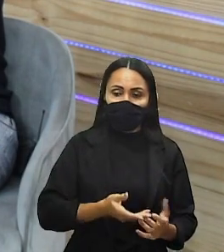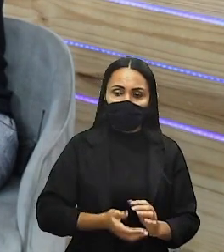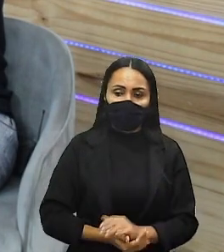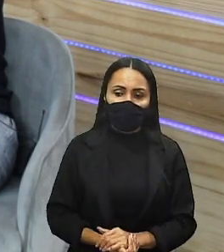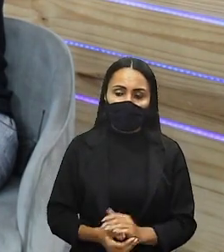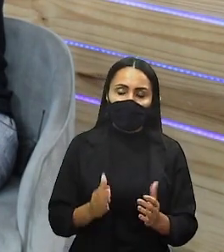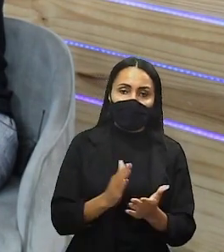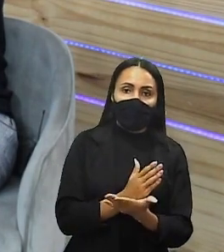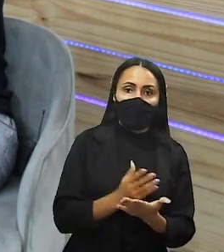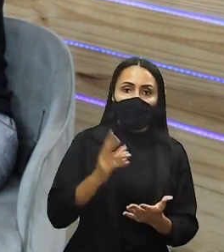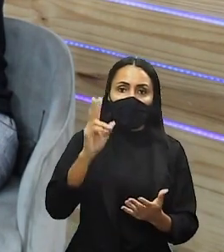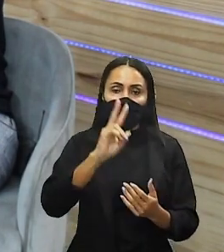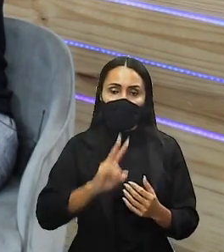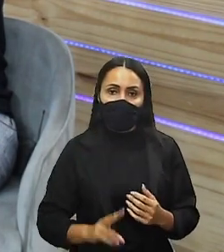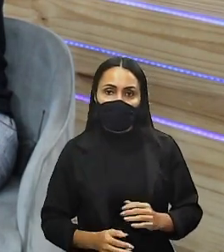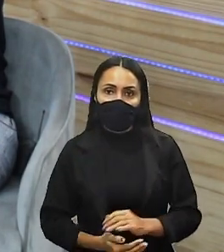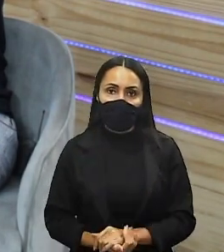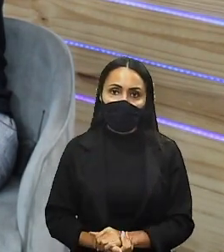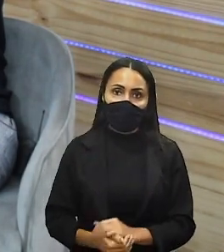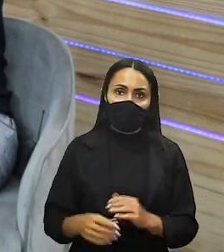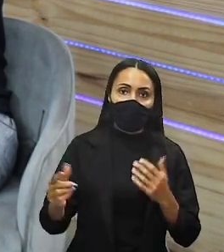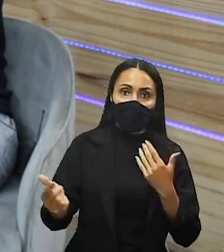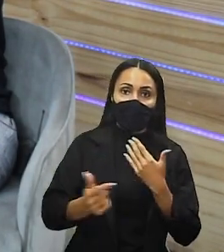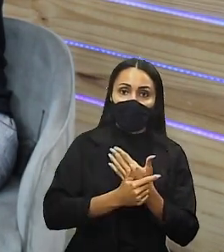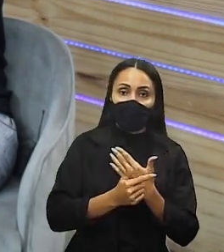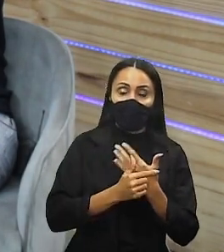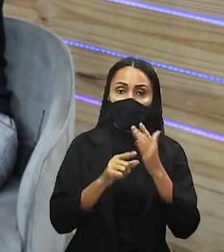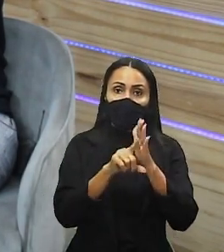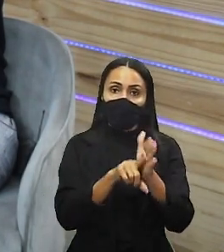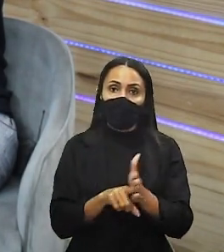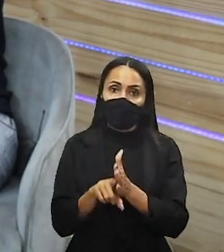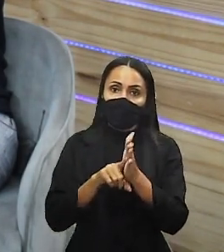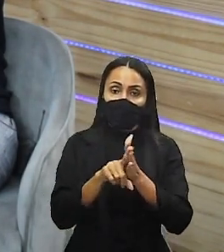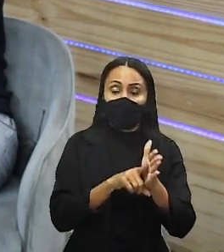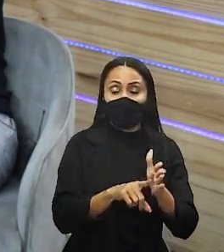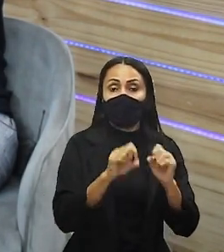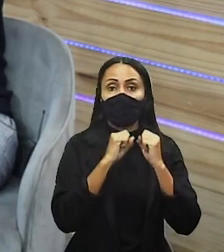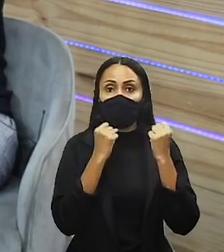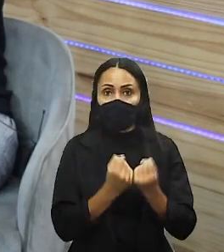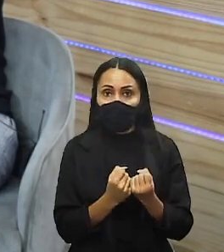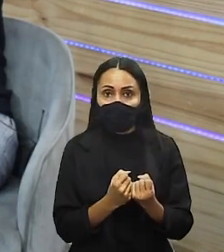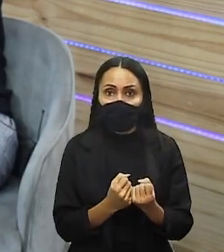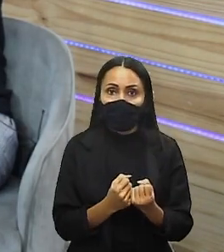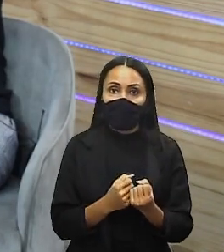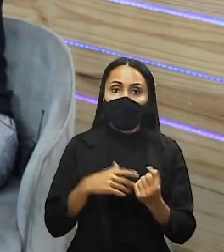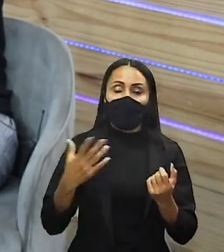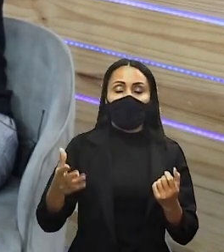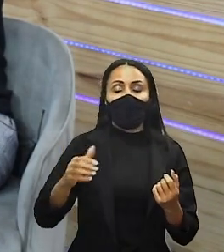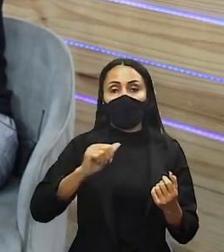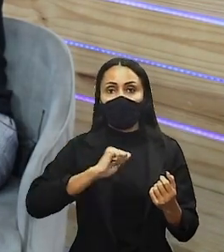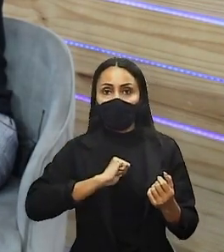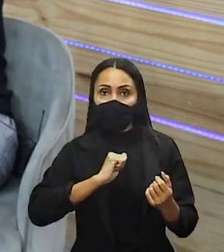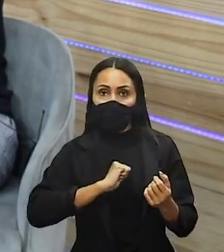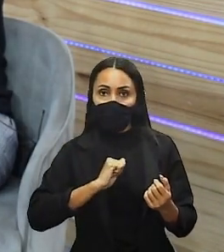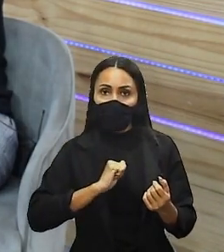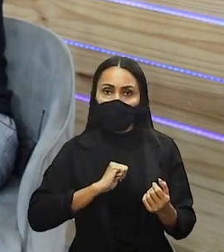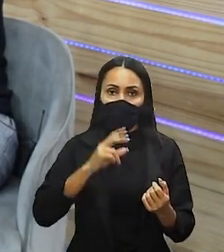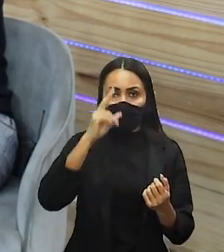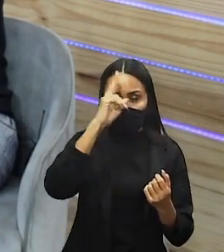vezes, na função até do pesquisador social, do sociólogo, do antropólogo, do